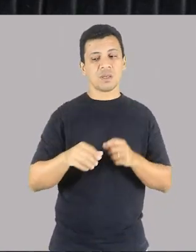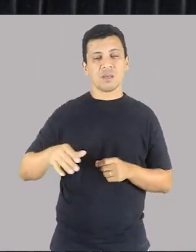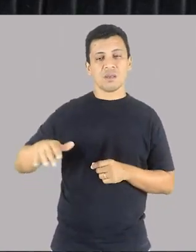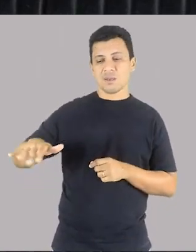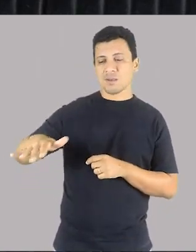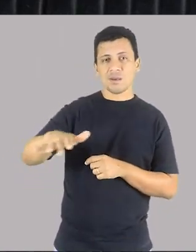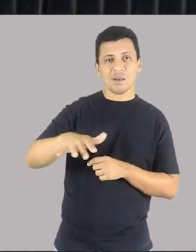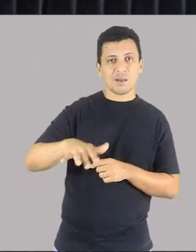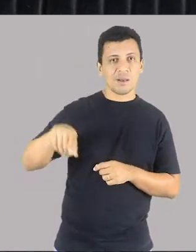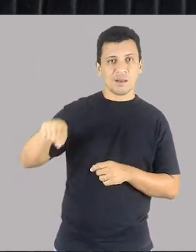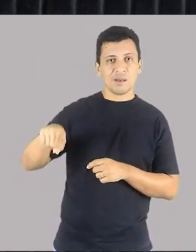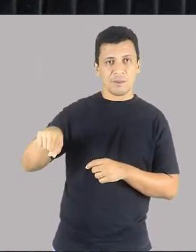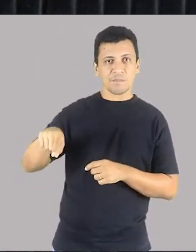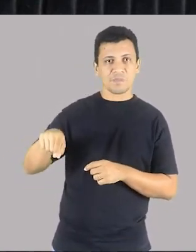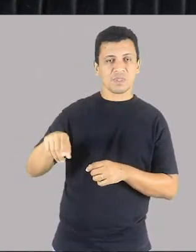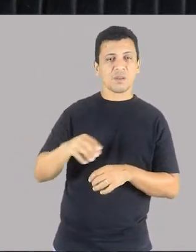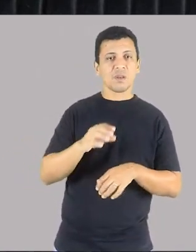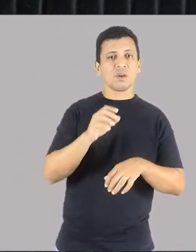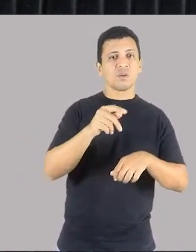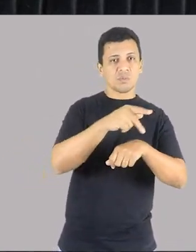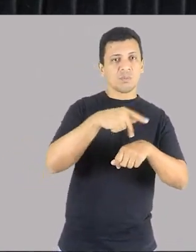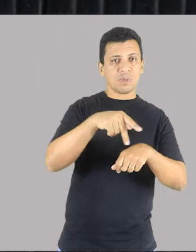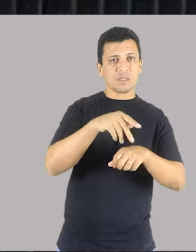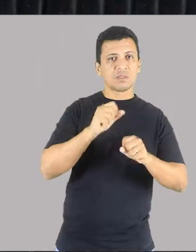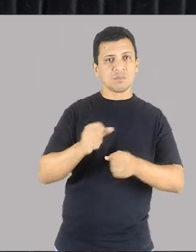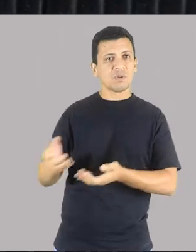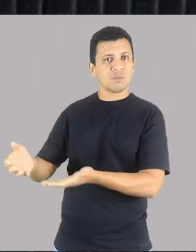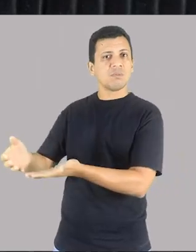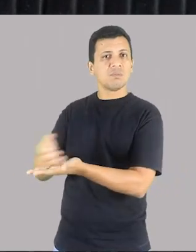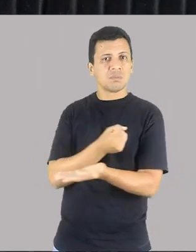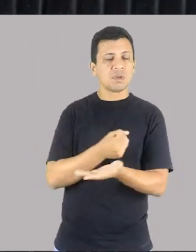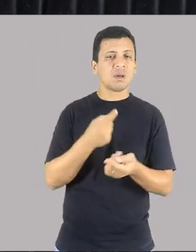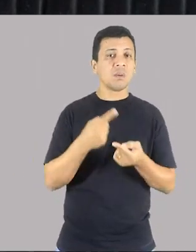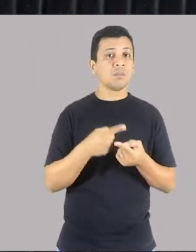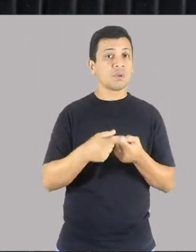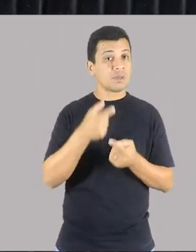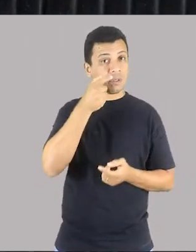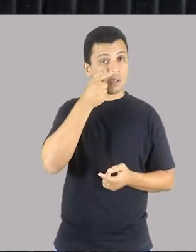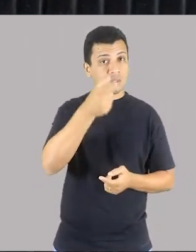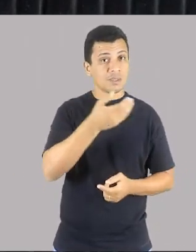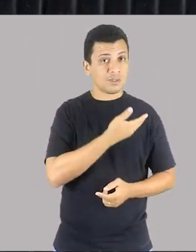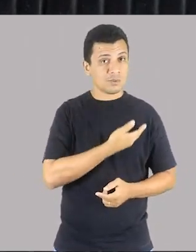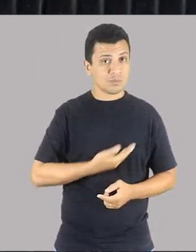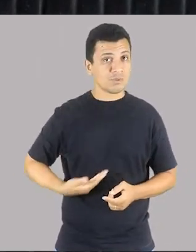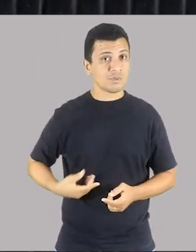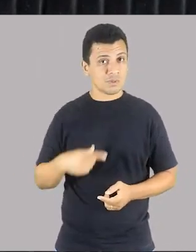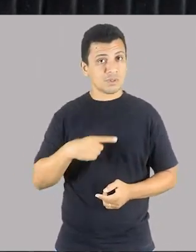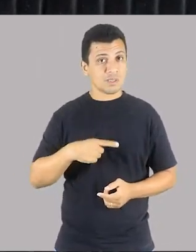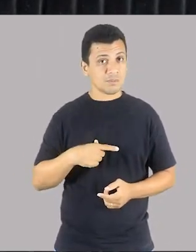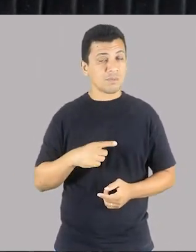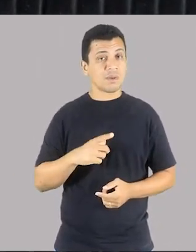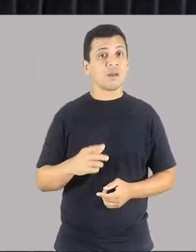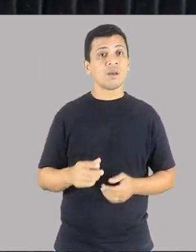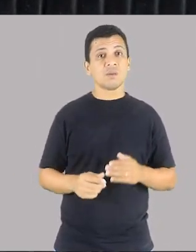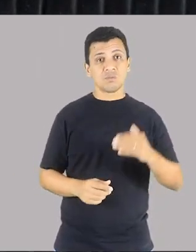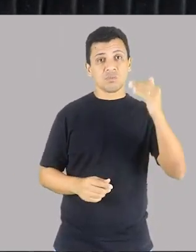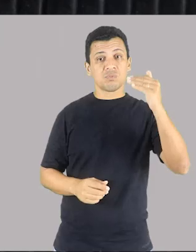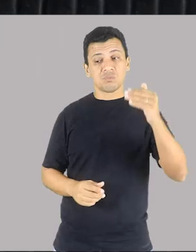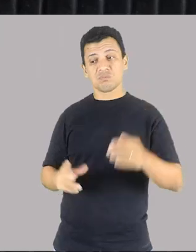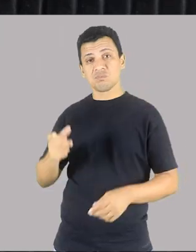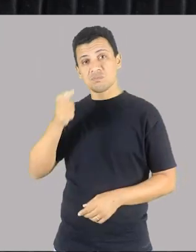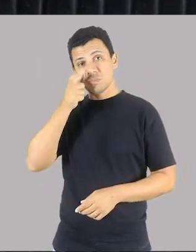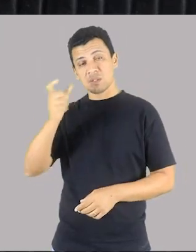por exemplo, do prazo em dobro, mas temos a desapropriação descrita no artigo 5º, inciso 24 da nossa